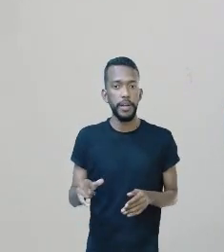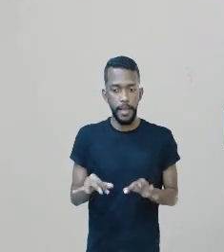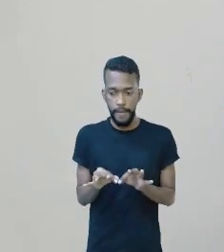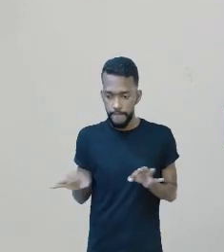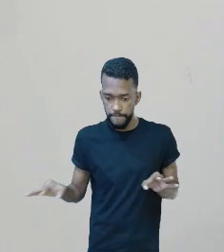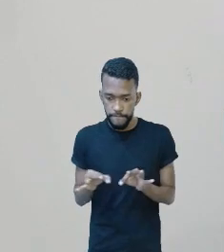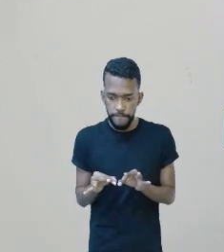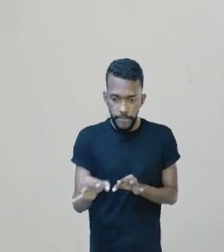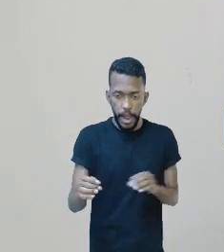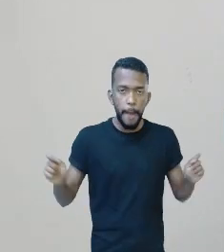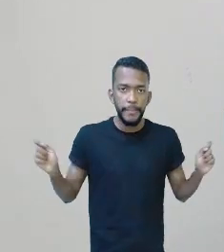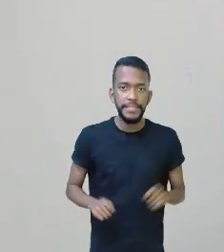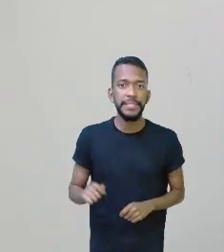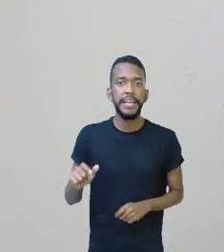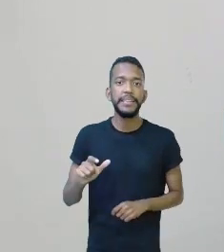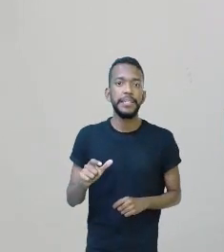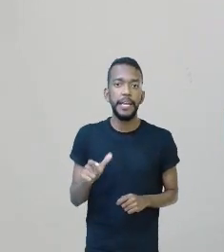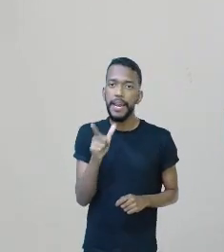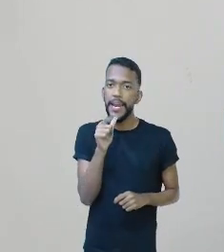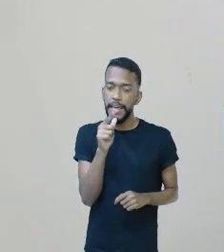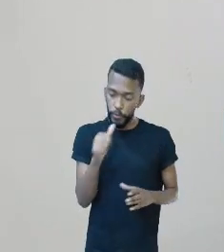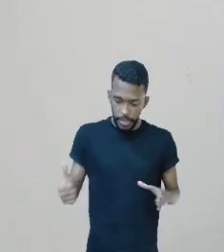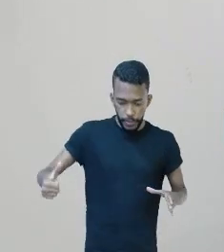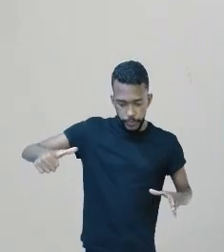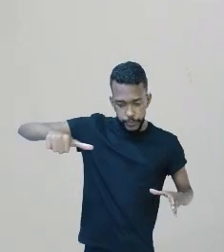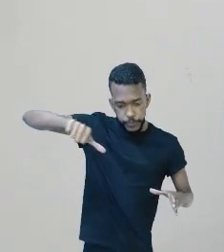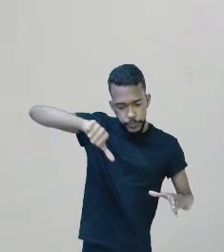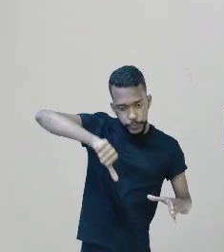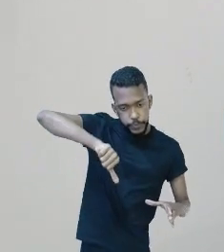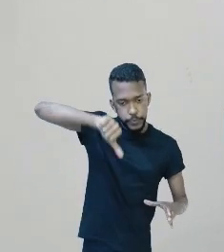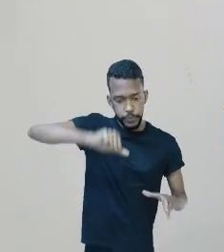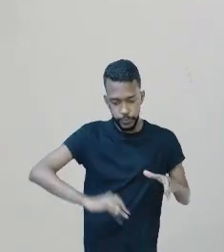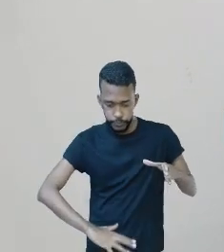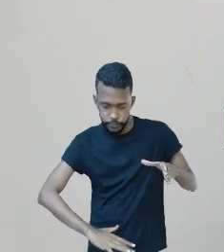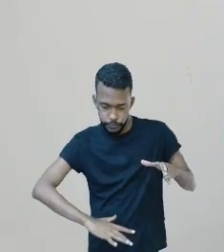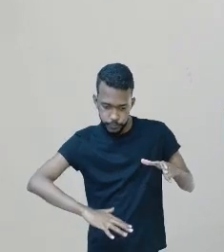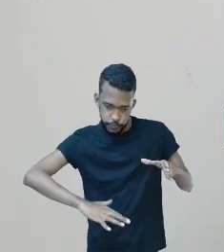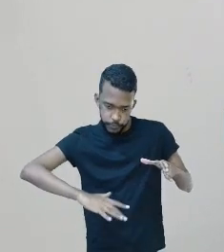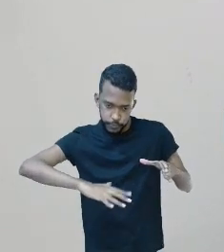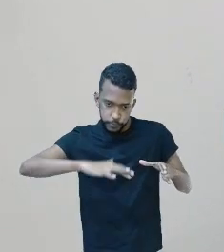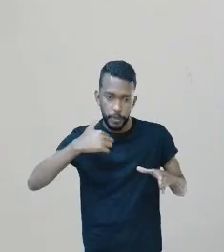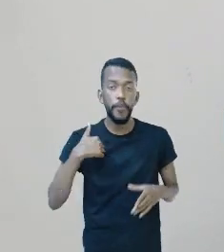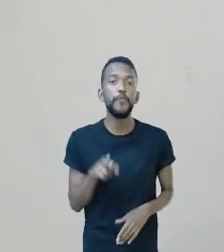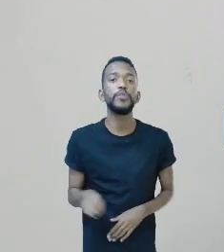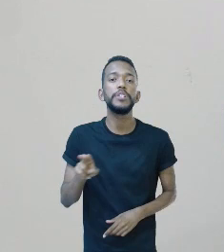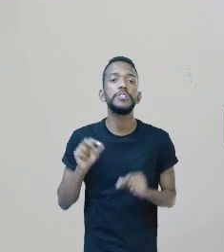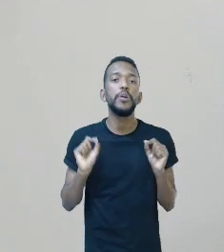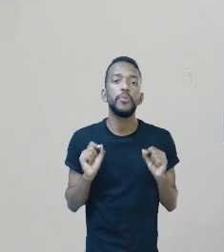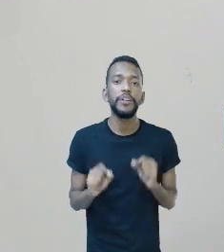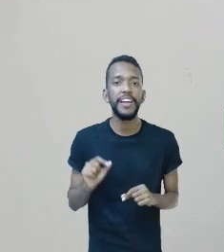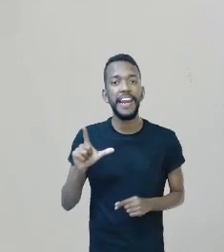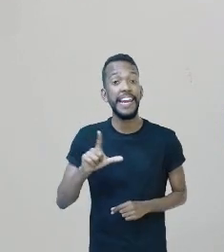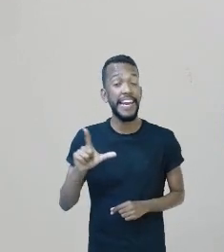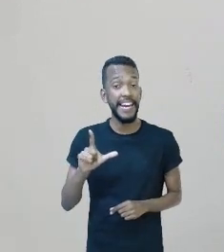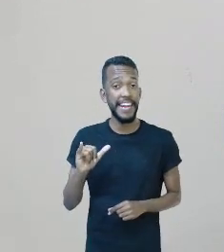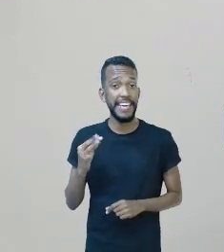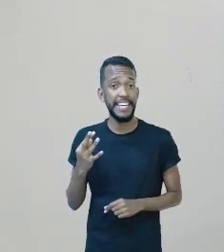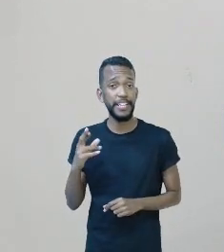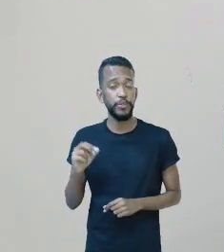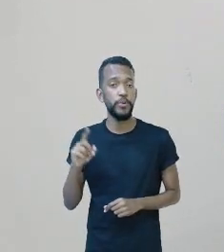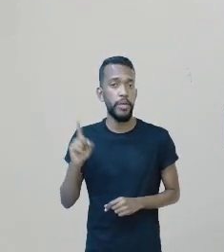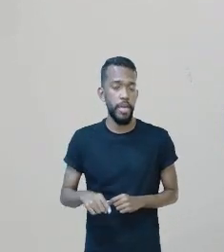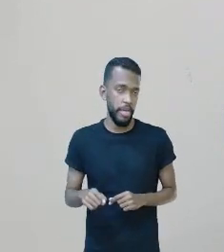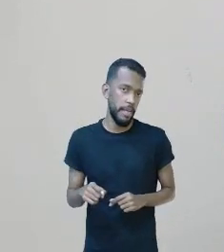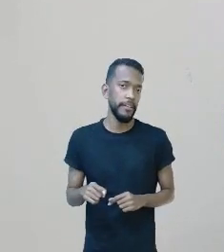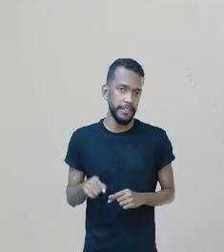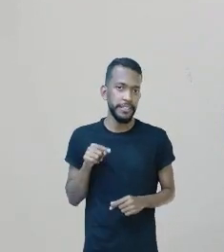uma capacidade líquida de um reservatório ou de um recipiente, eu vou utilizar o litro como medida. E assim